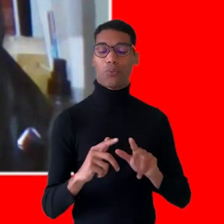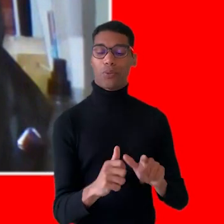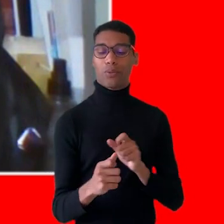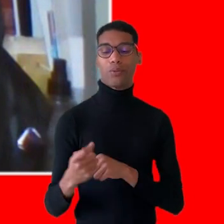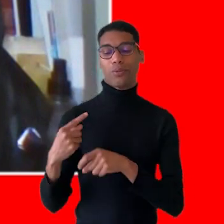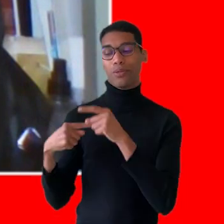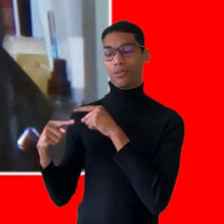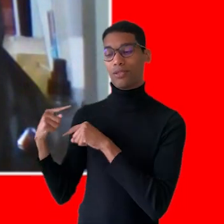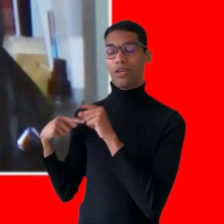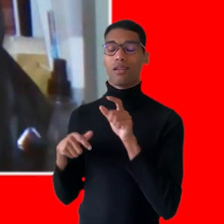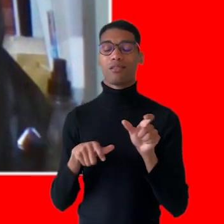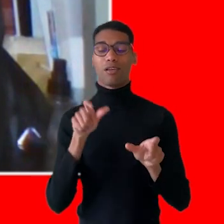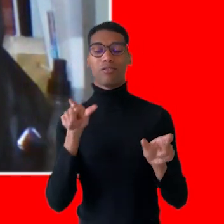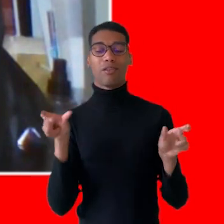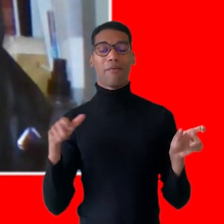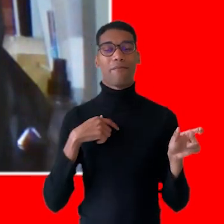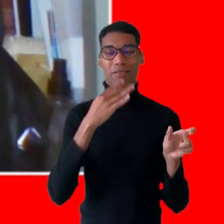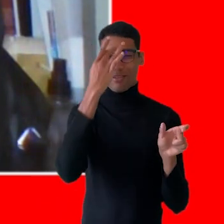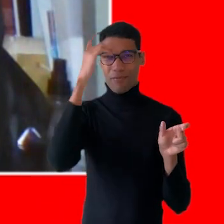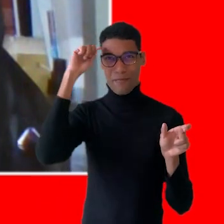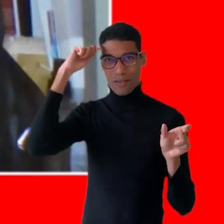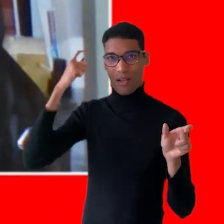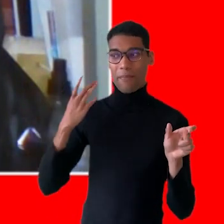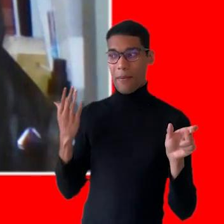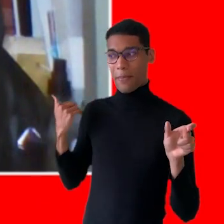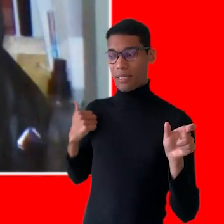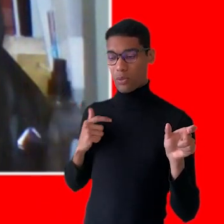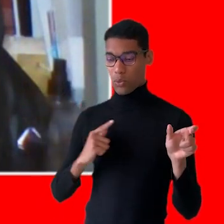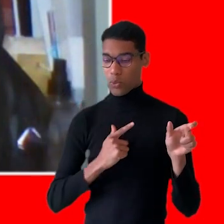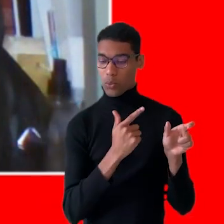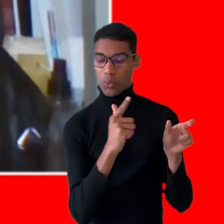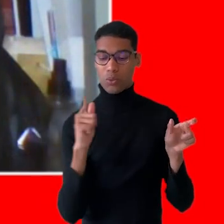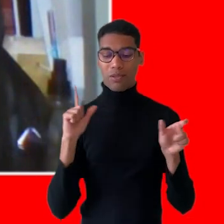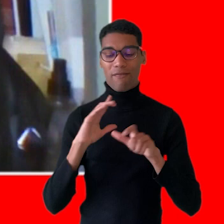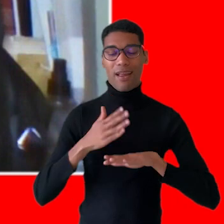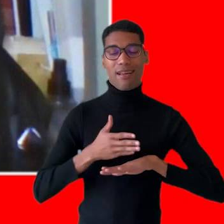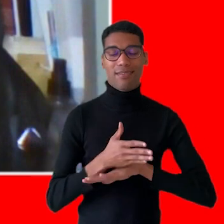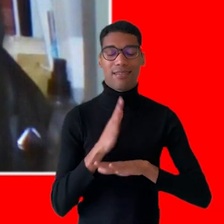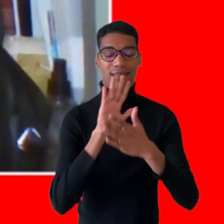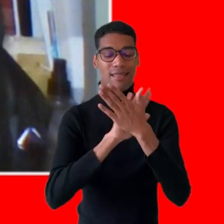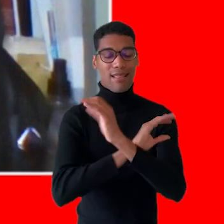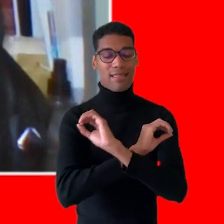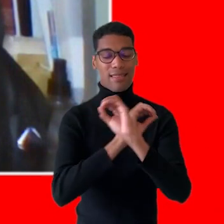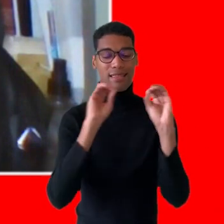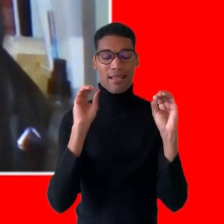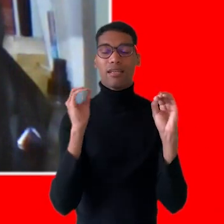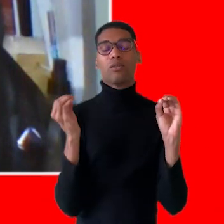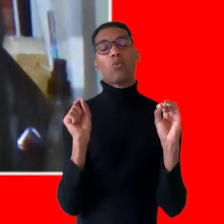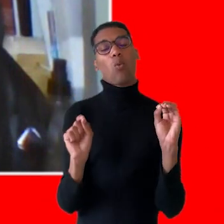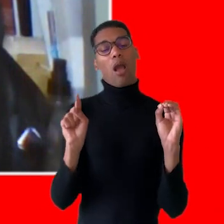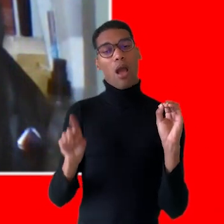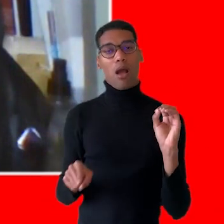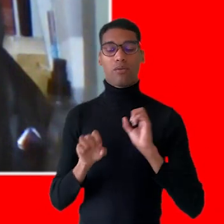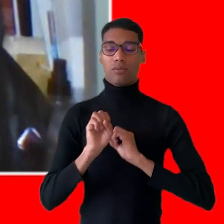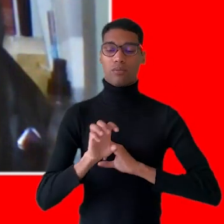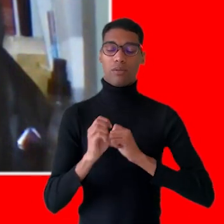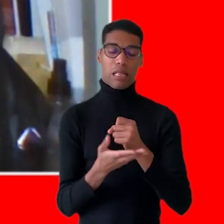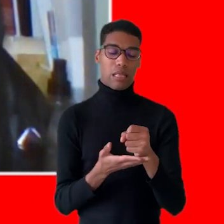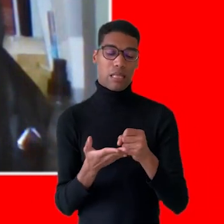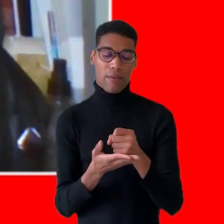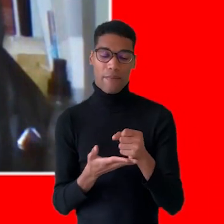aquelas gerações de pessoas negras que não tiveram acesso sequer ao ensino